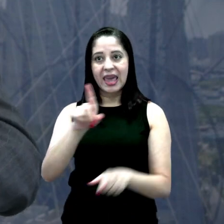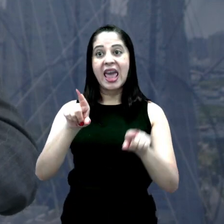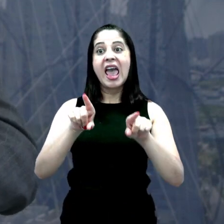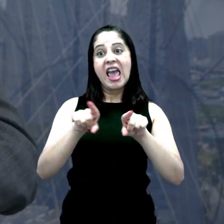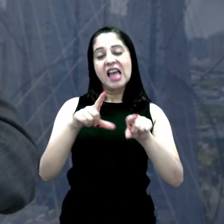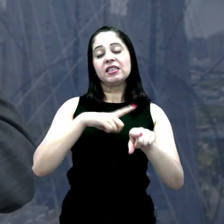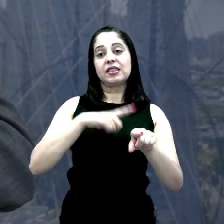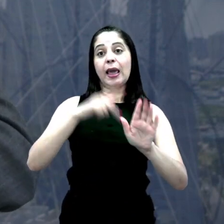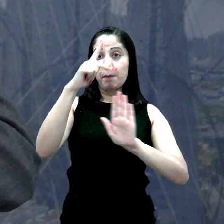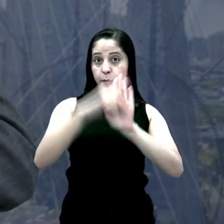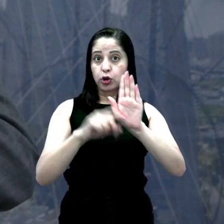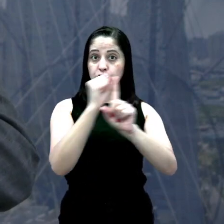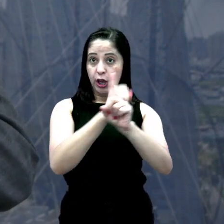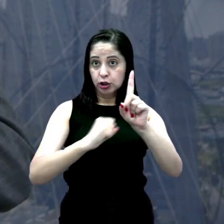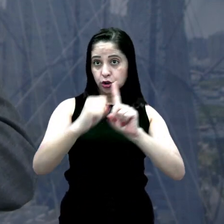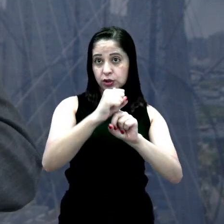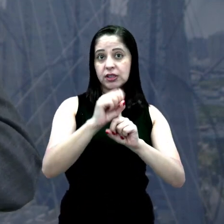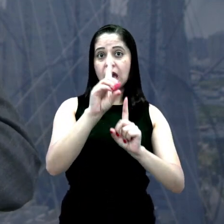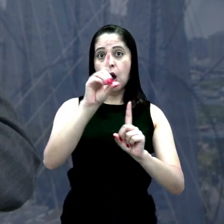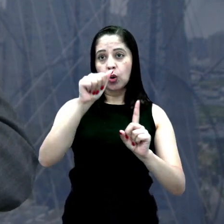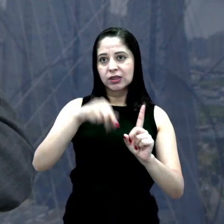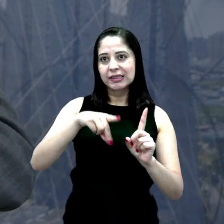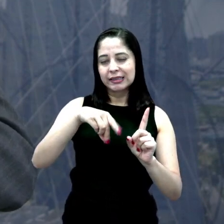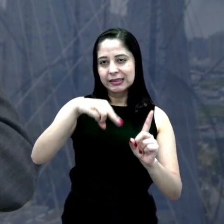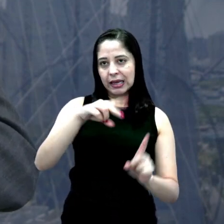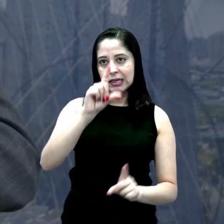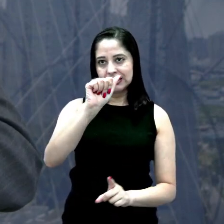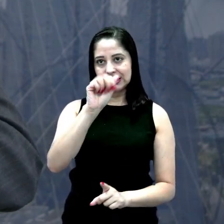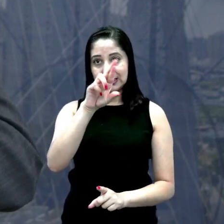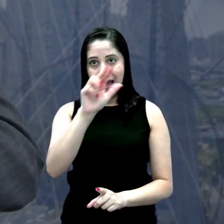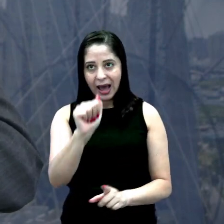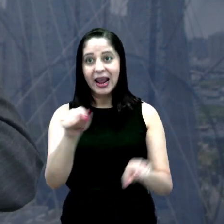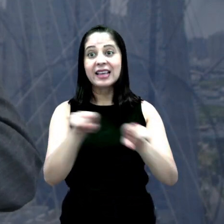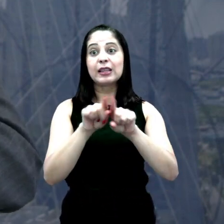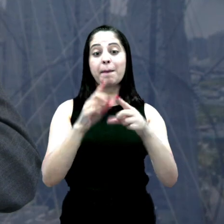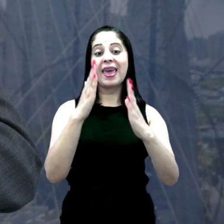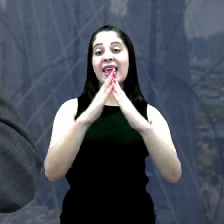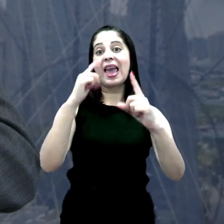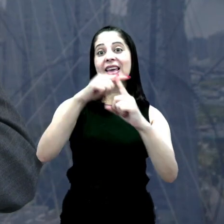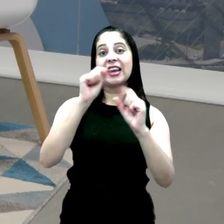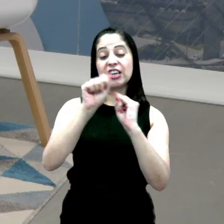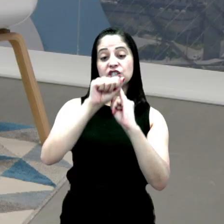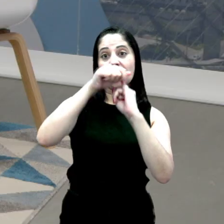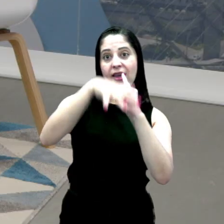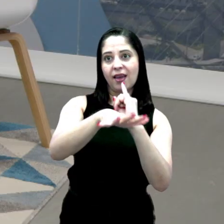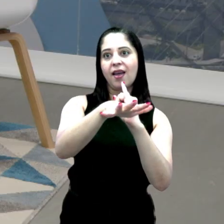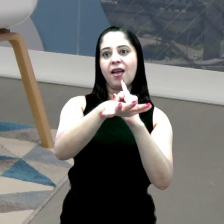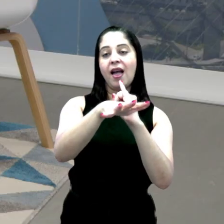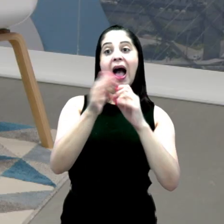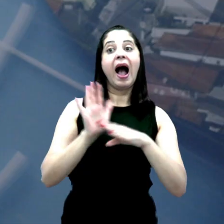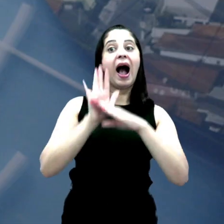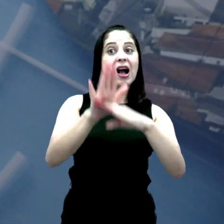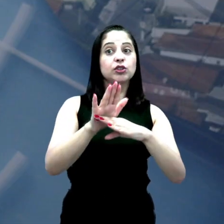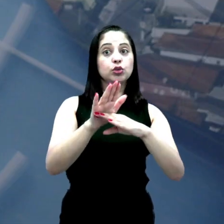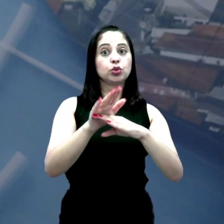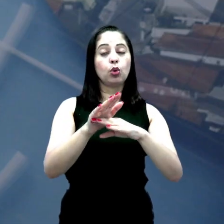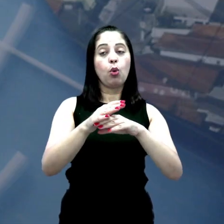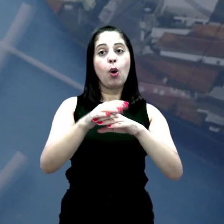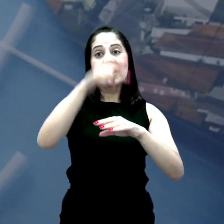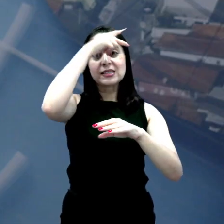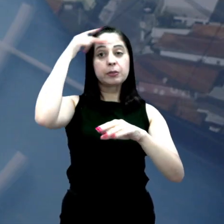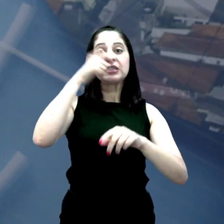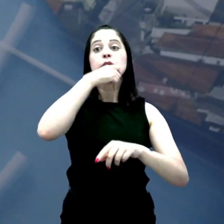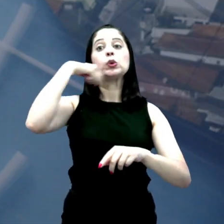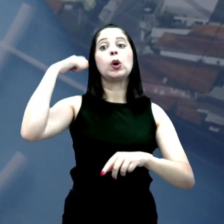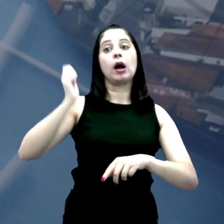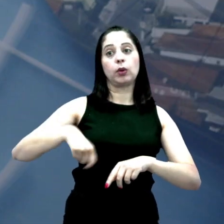é trabalhador escravo, quem que quer voltar para sua pátria, quem quer ficar aqui. Uhum. Falta, né, como você